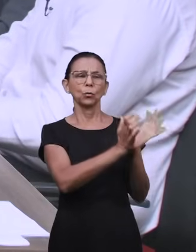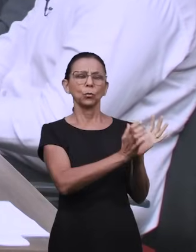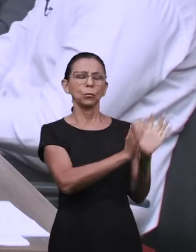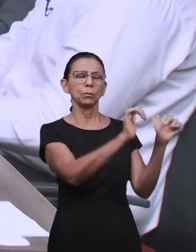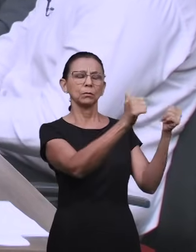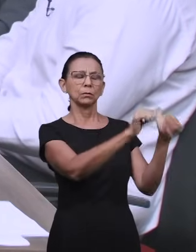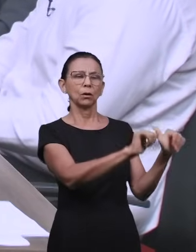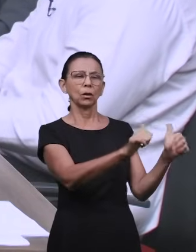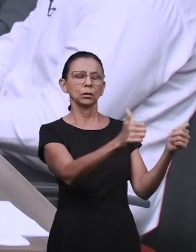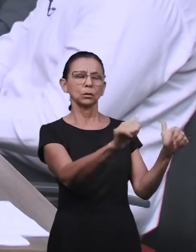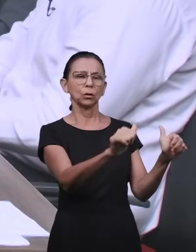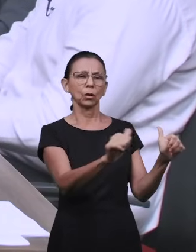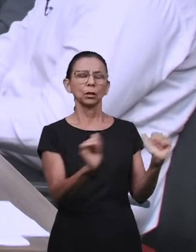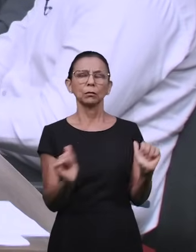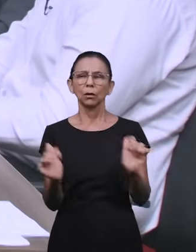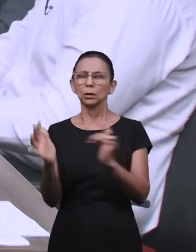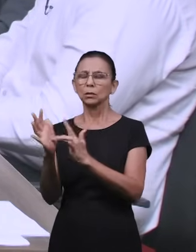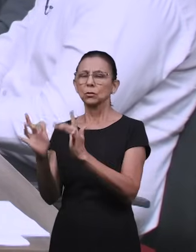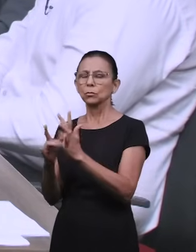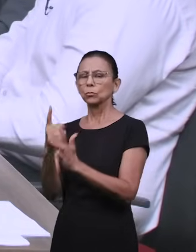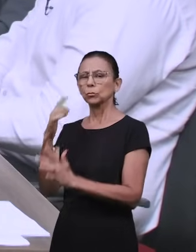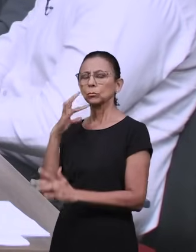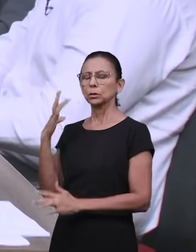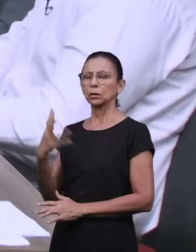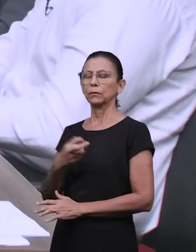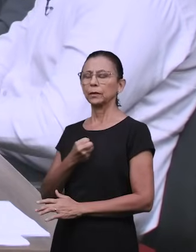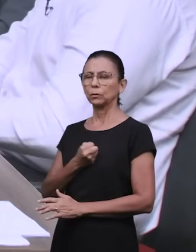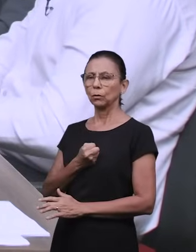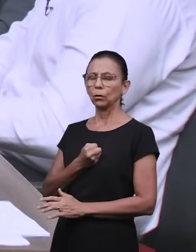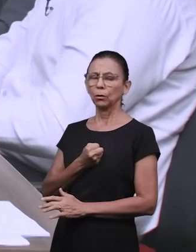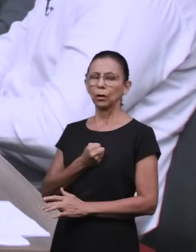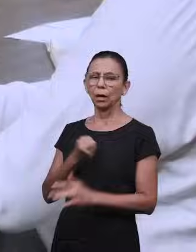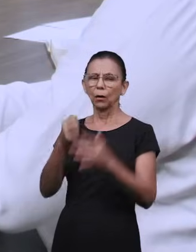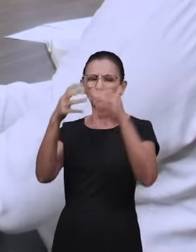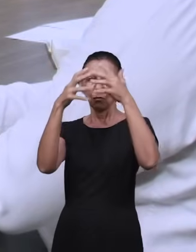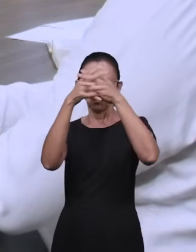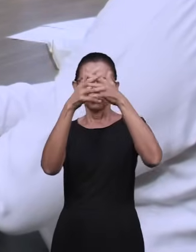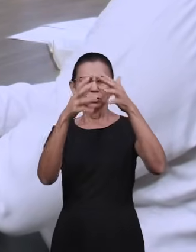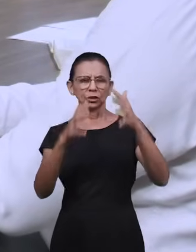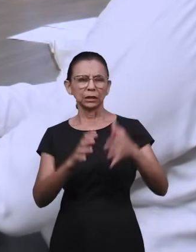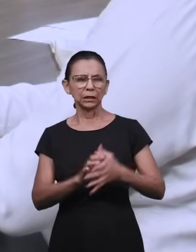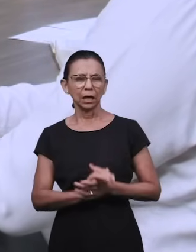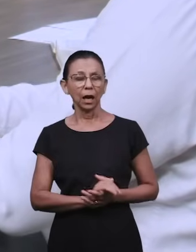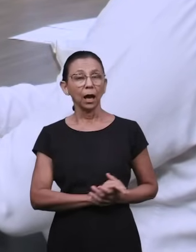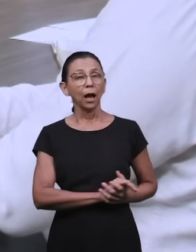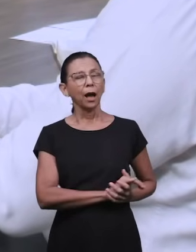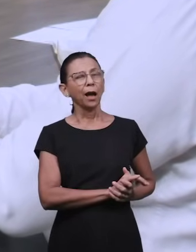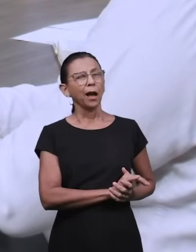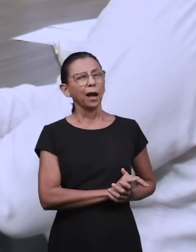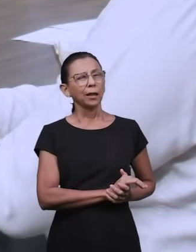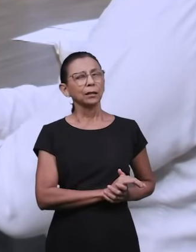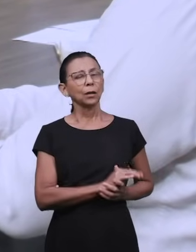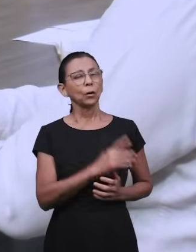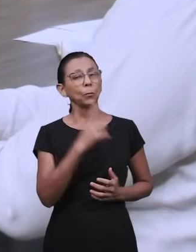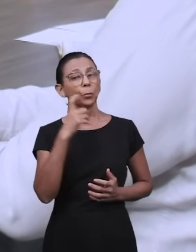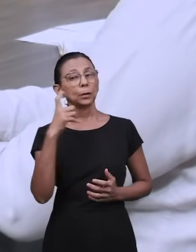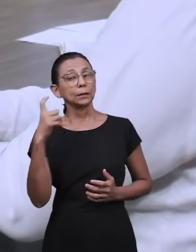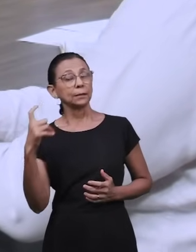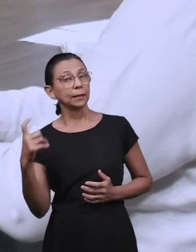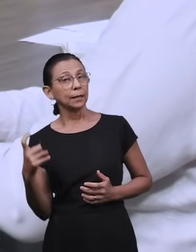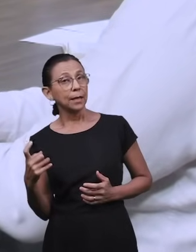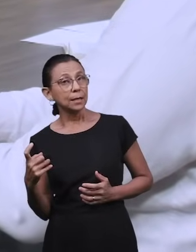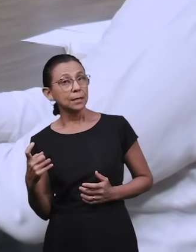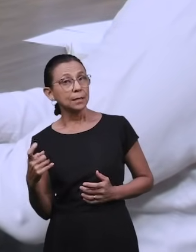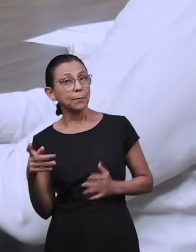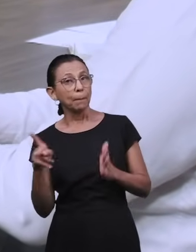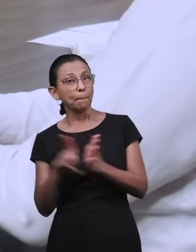estavam ali como resultado, não de uma prática, como resultado de experiência com Deus, mas apenas